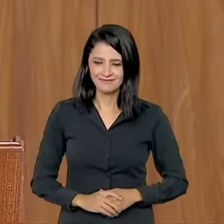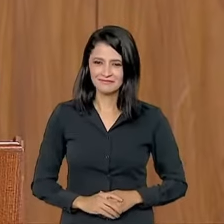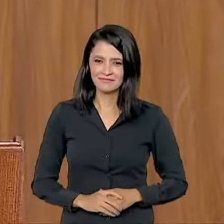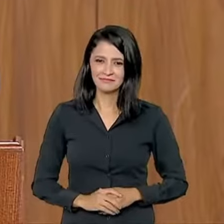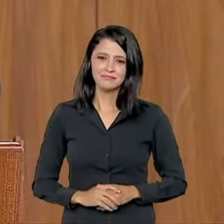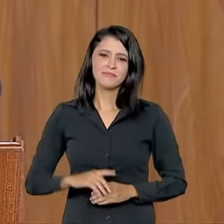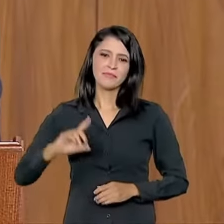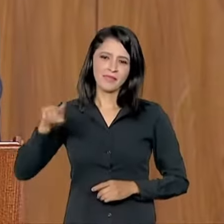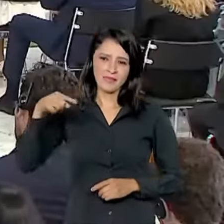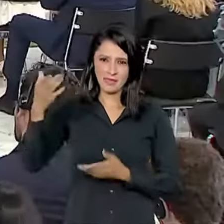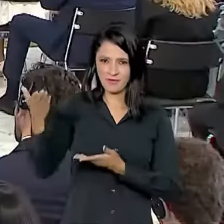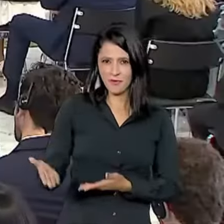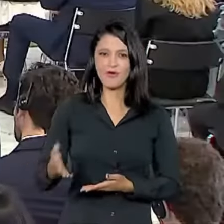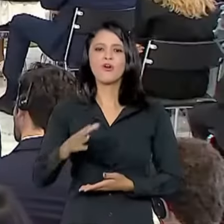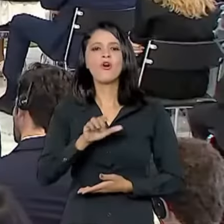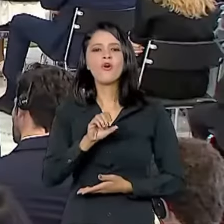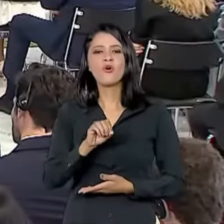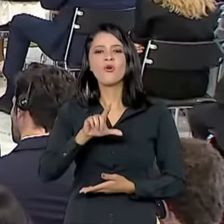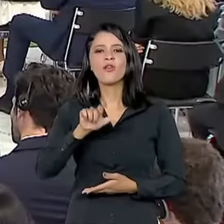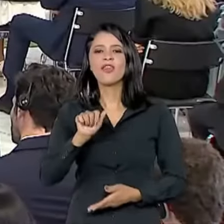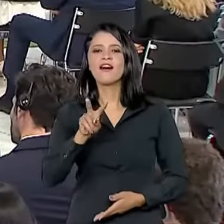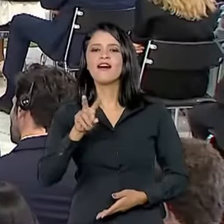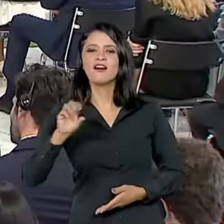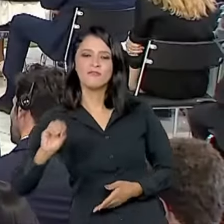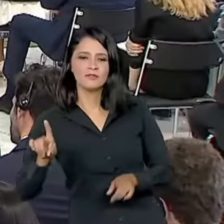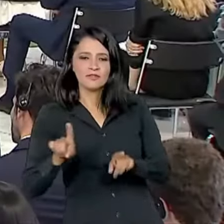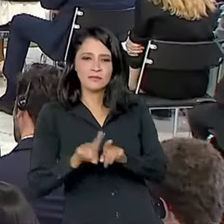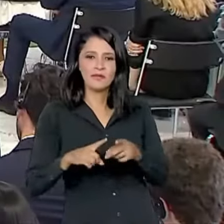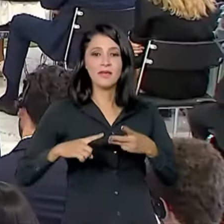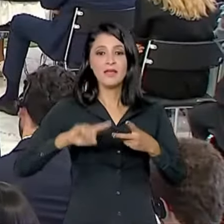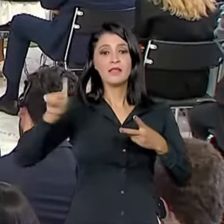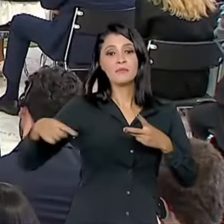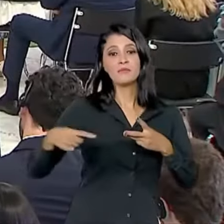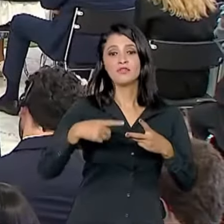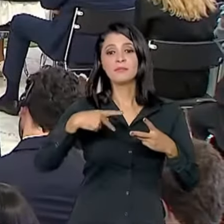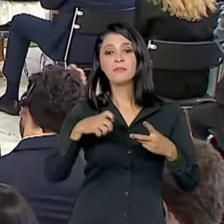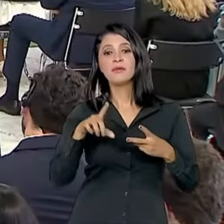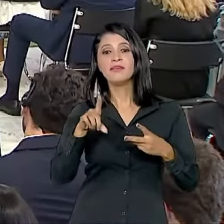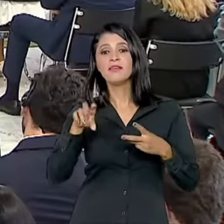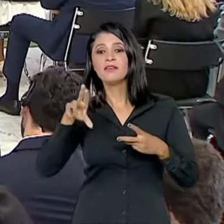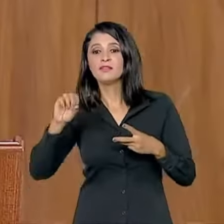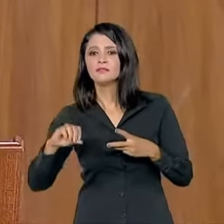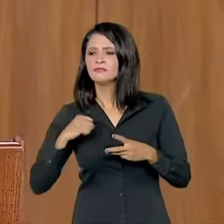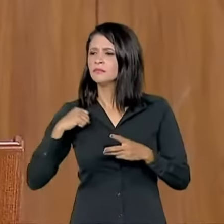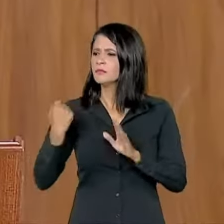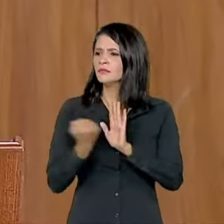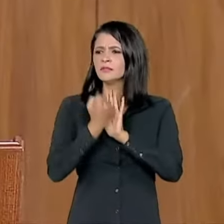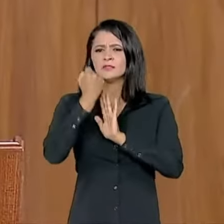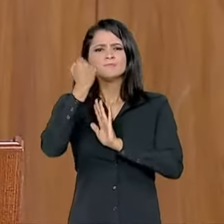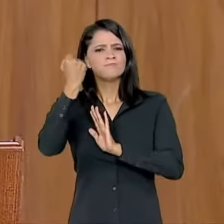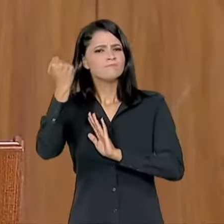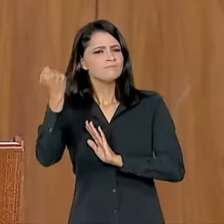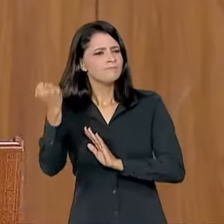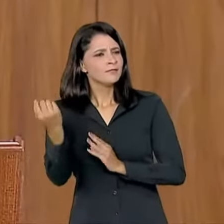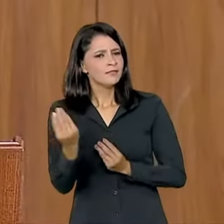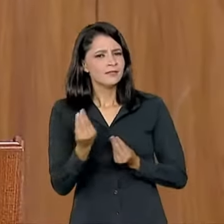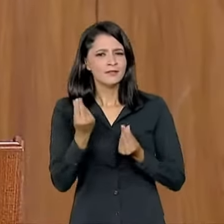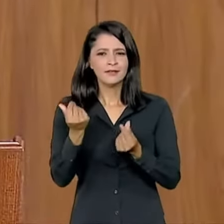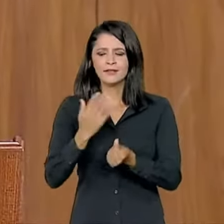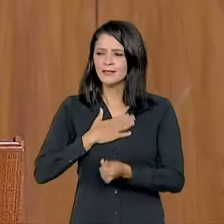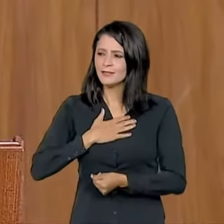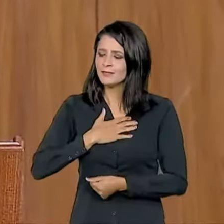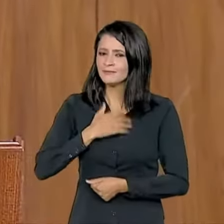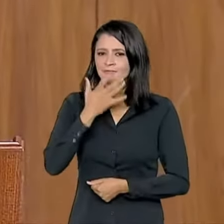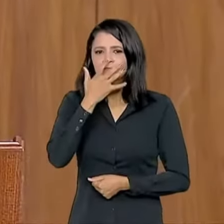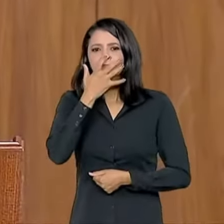E depois dele, o Olavo Scholz me recebeu, depois dele o Pedro Schanz. Isso marcou muito a minha vida e